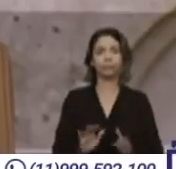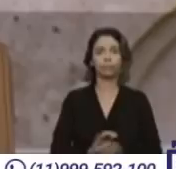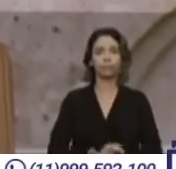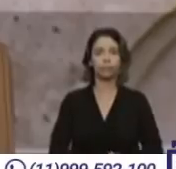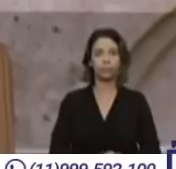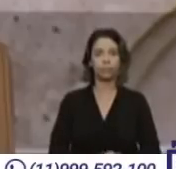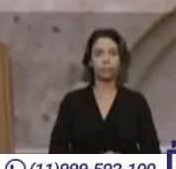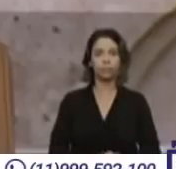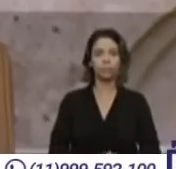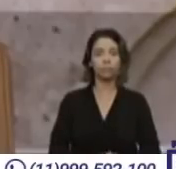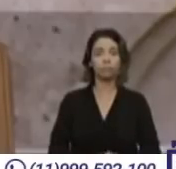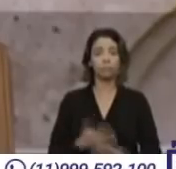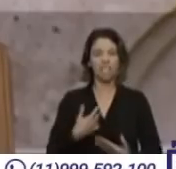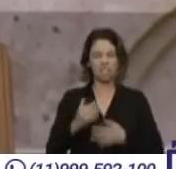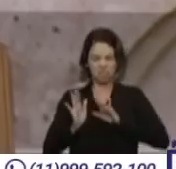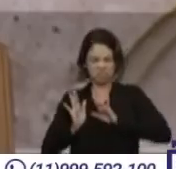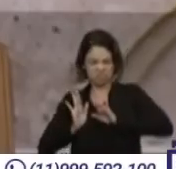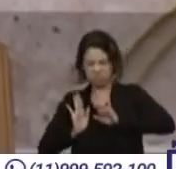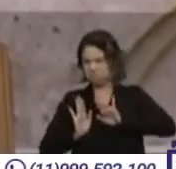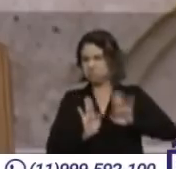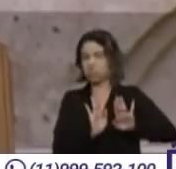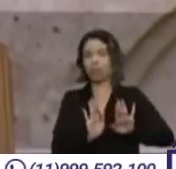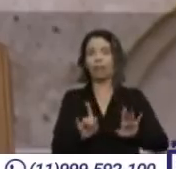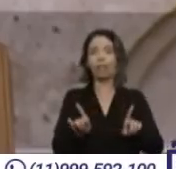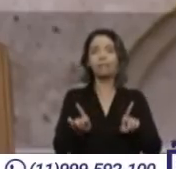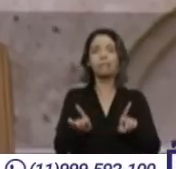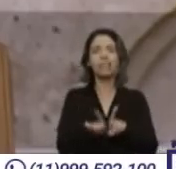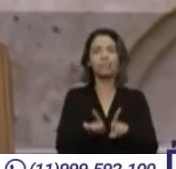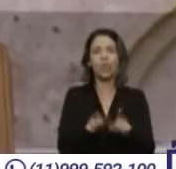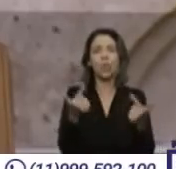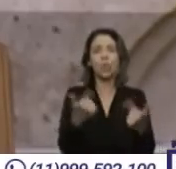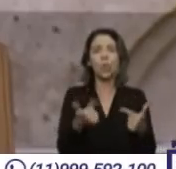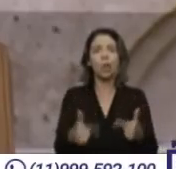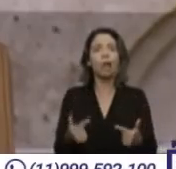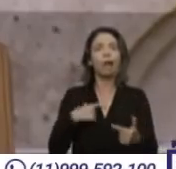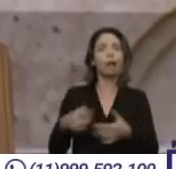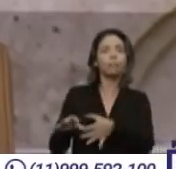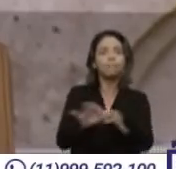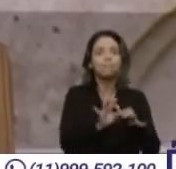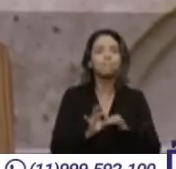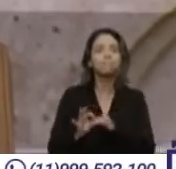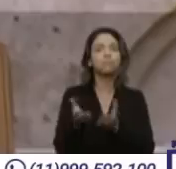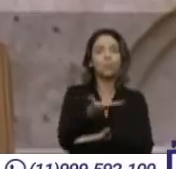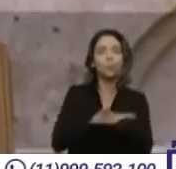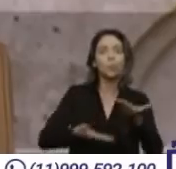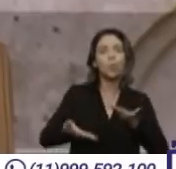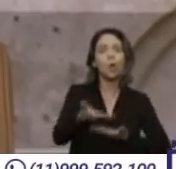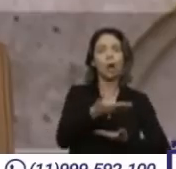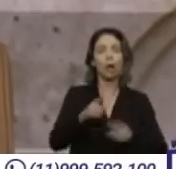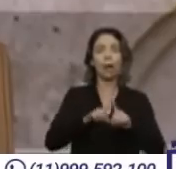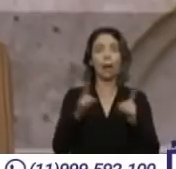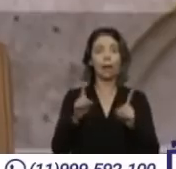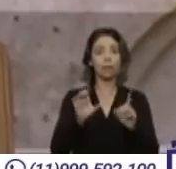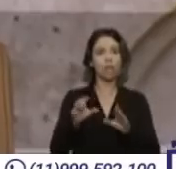Intensa a repulsa e irrestrita a solidariedade de todos, autoridades e